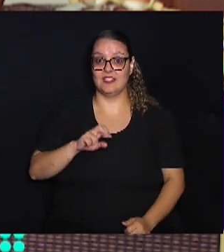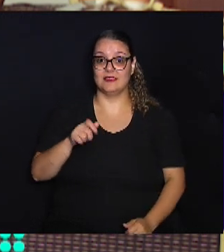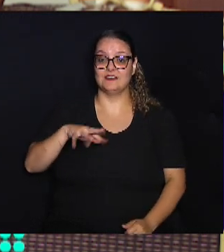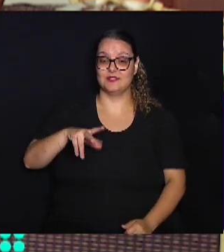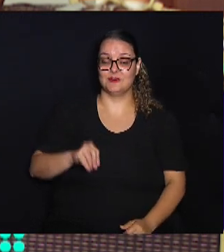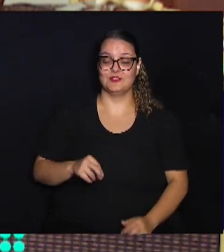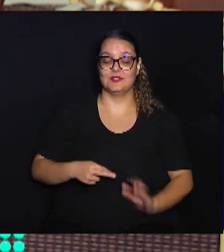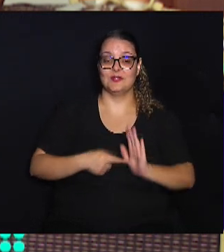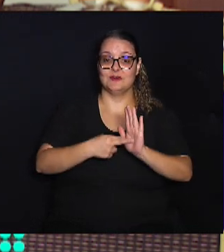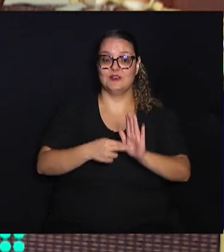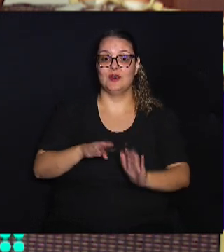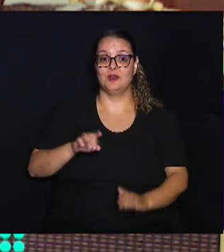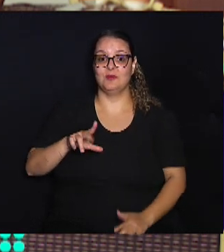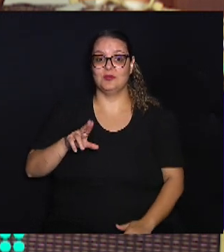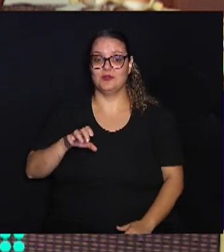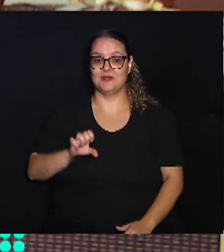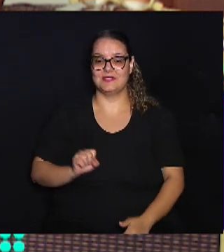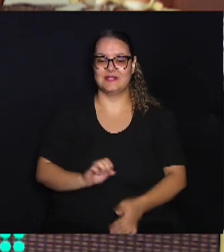ao gênero blues.